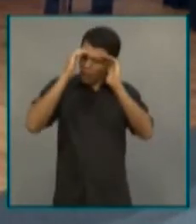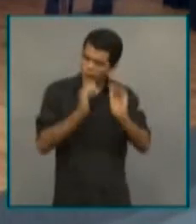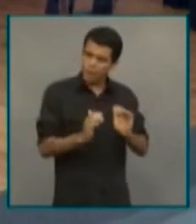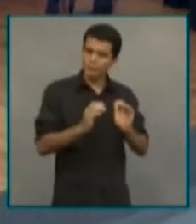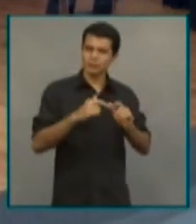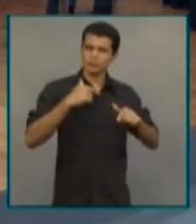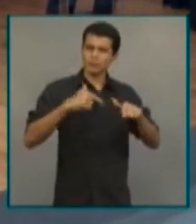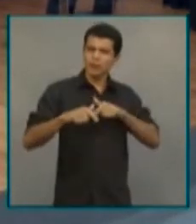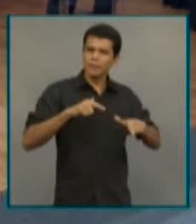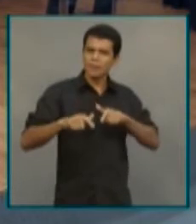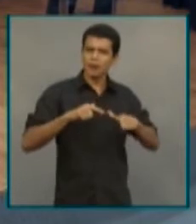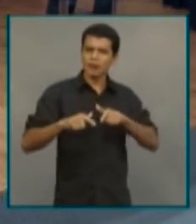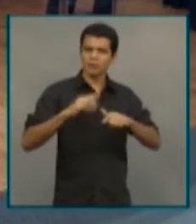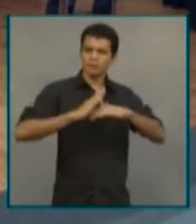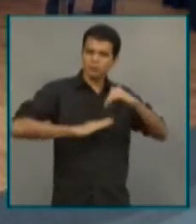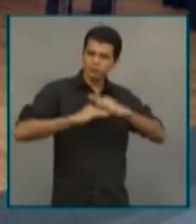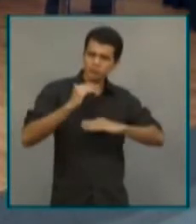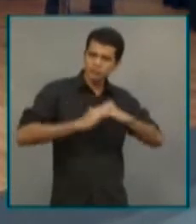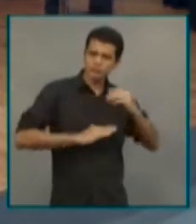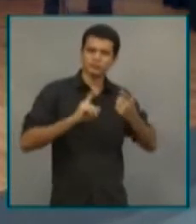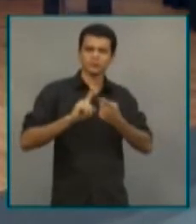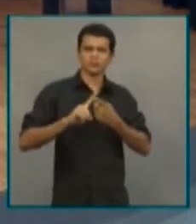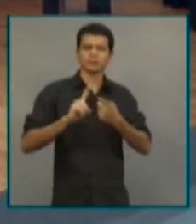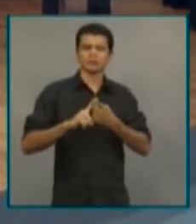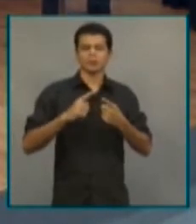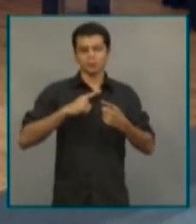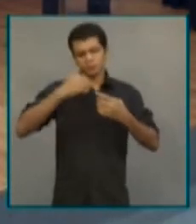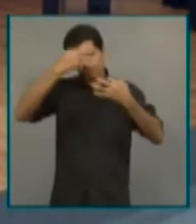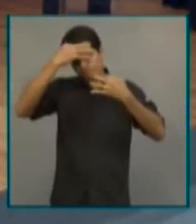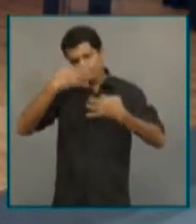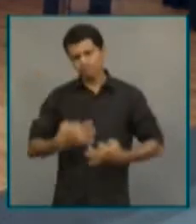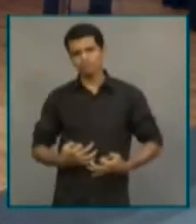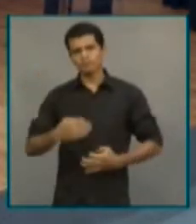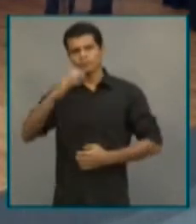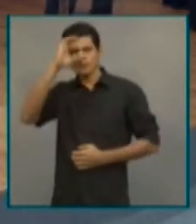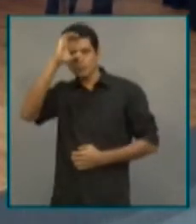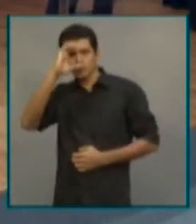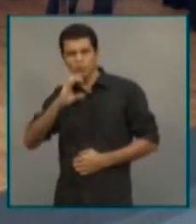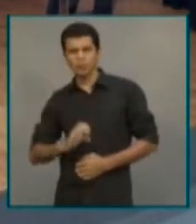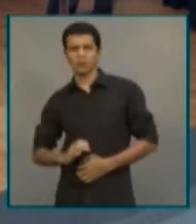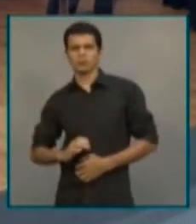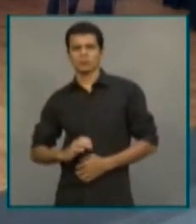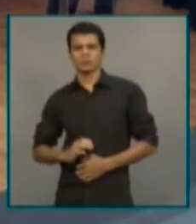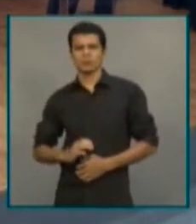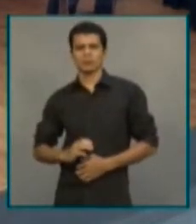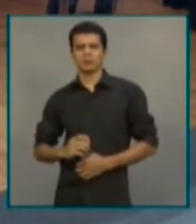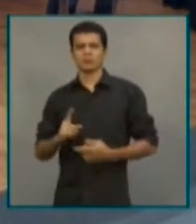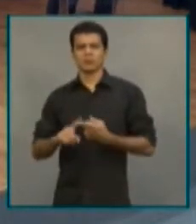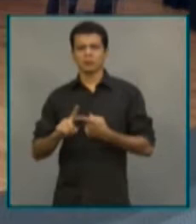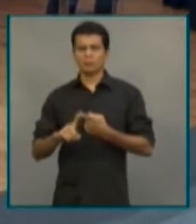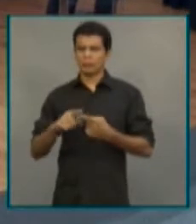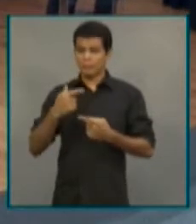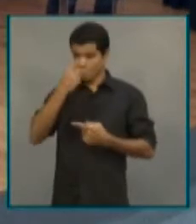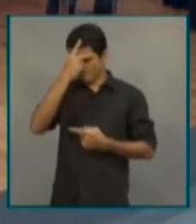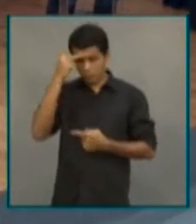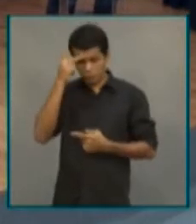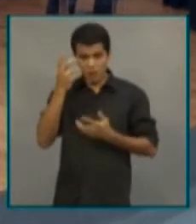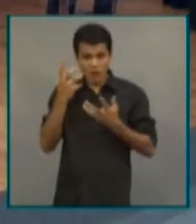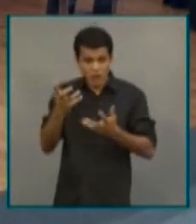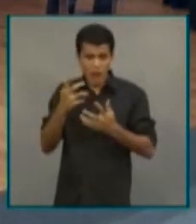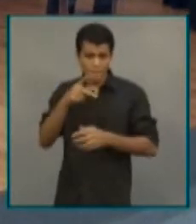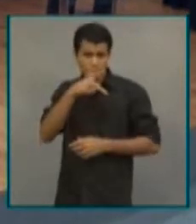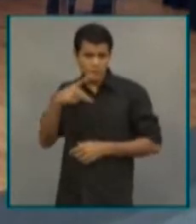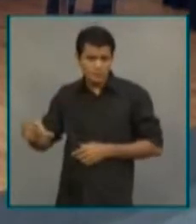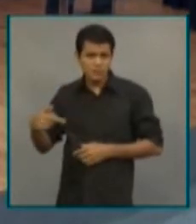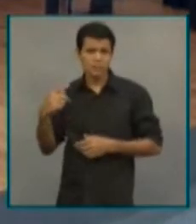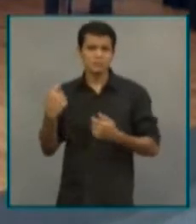Temos uma conduta que é reflexa na sociedade. Quem quer ser presidente da OAB tem que ter a consciência dessa